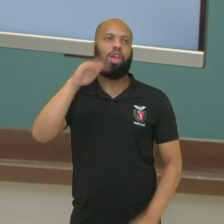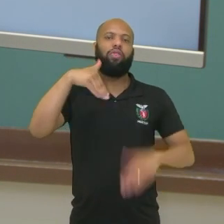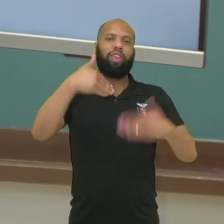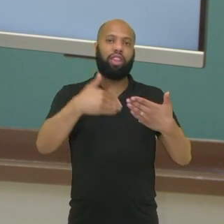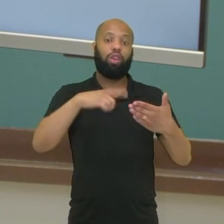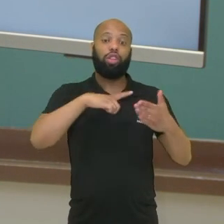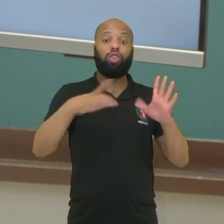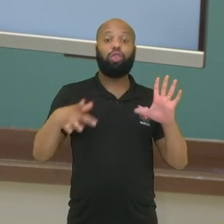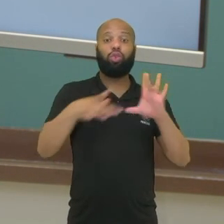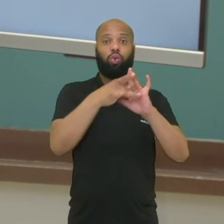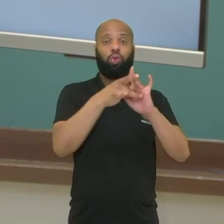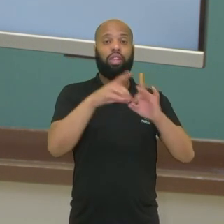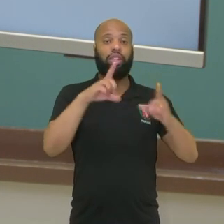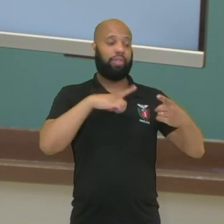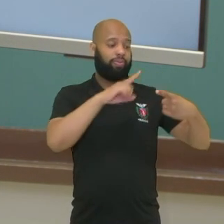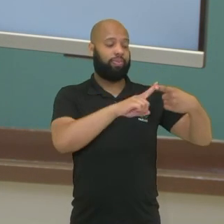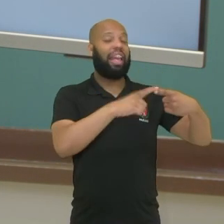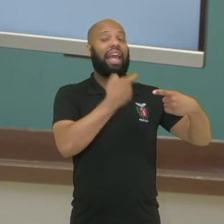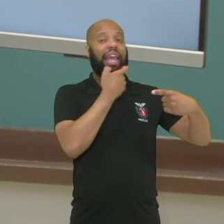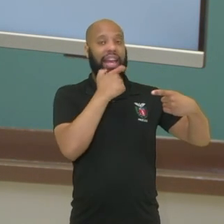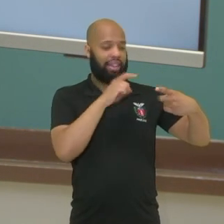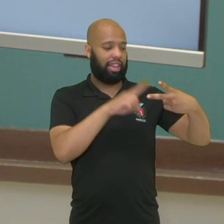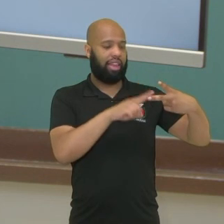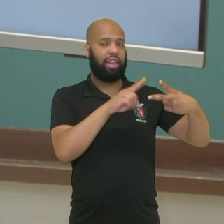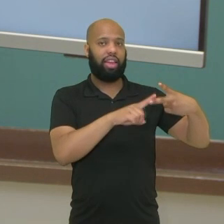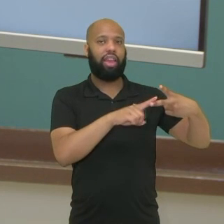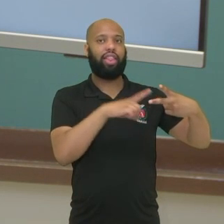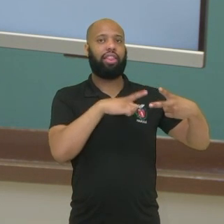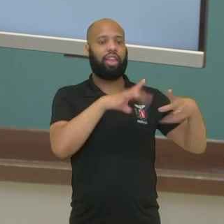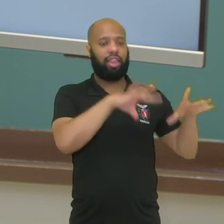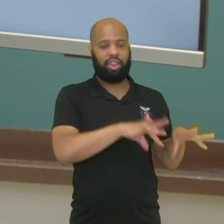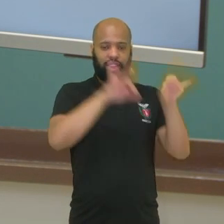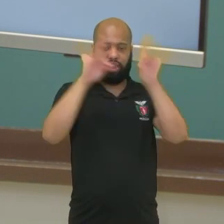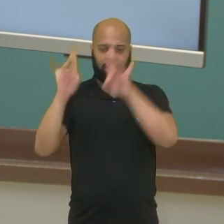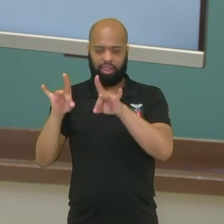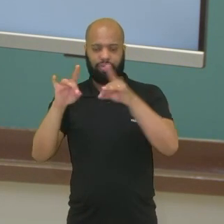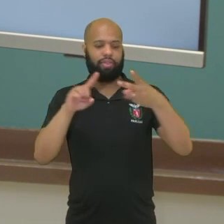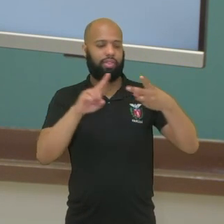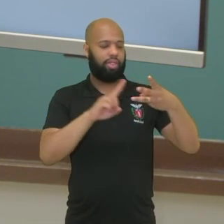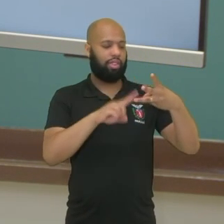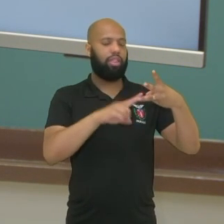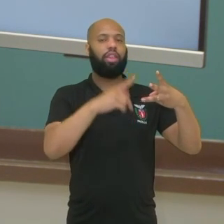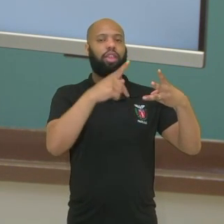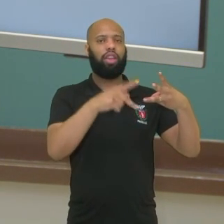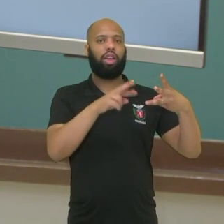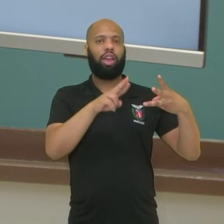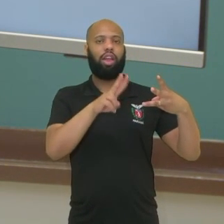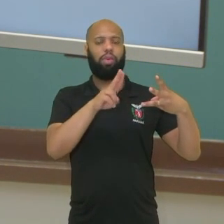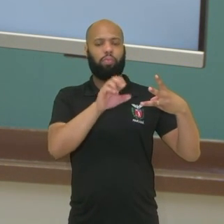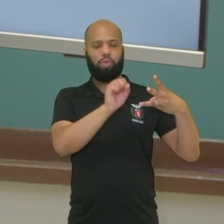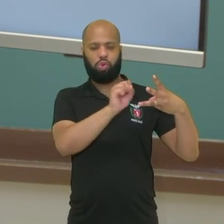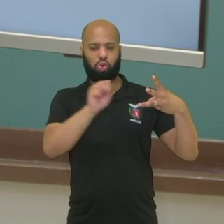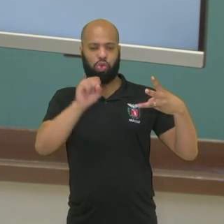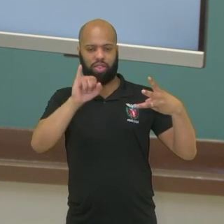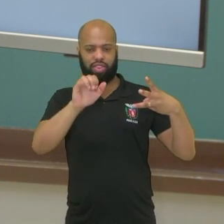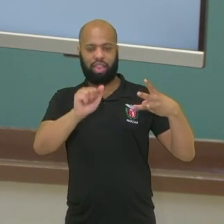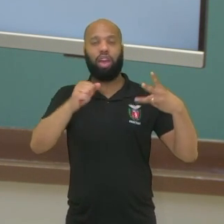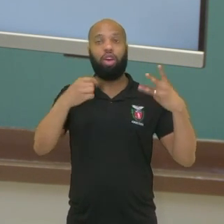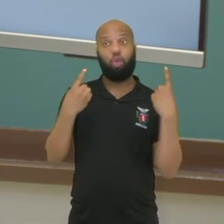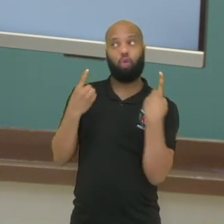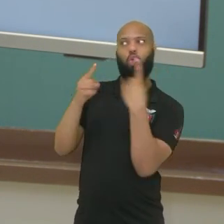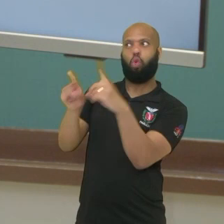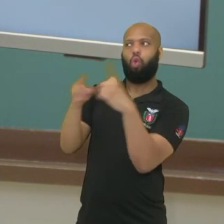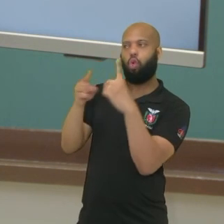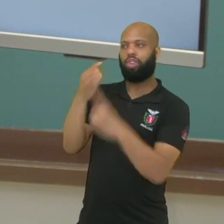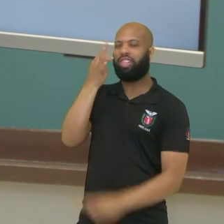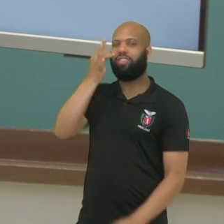Áustria, Prússia, que posteriormente vai dar origem à Alemanha, e Rússia, formaram aí um gigantesco exército que, depois de vencer